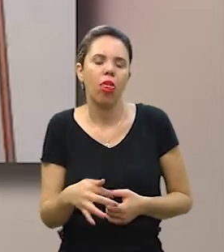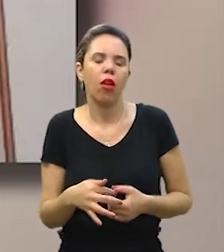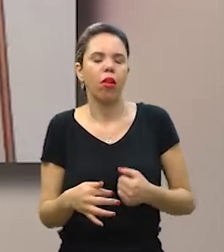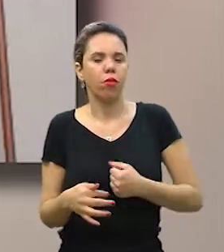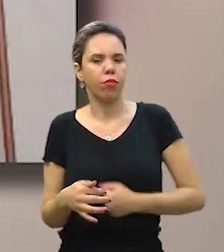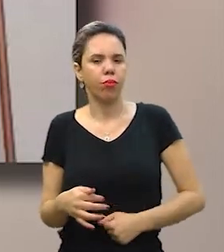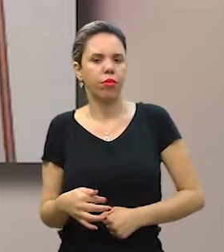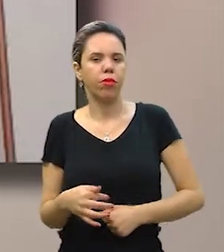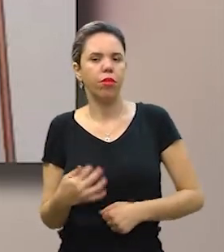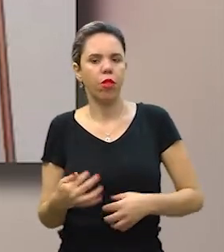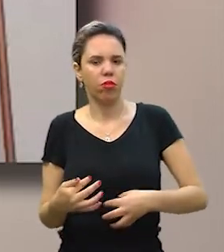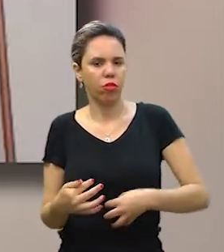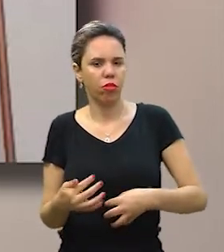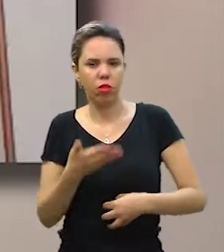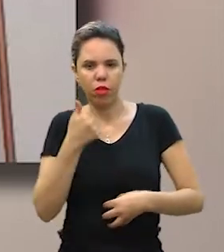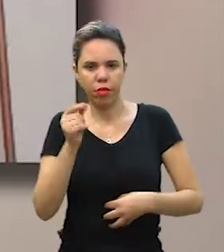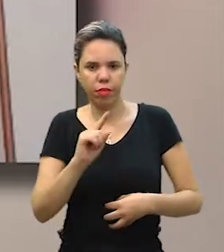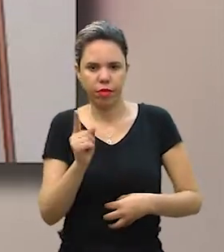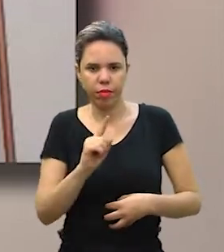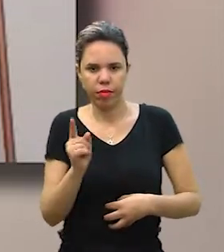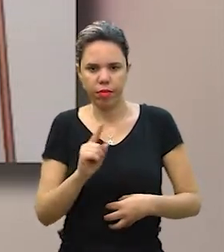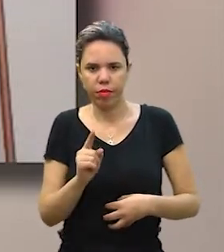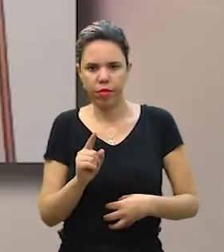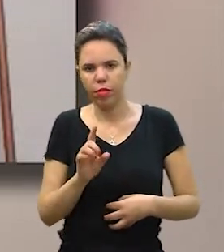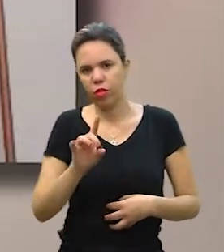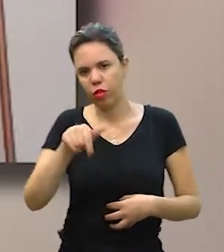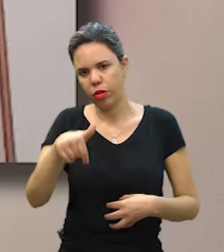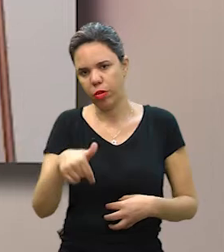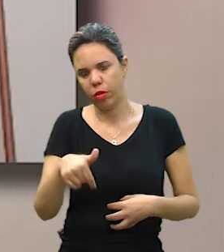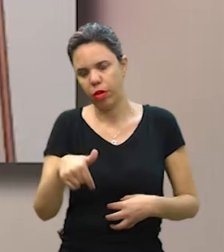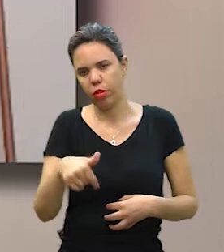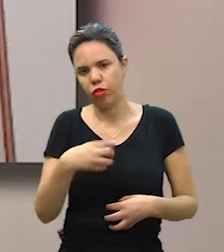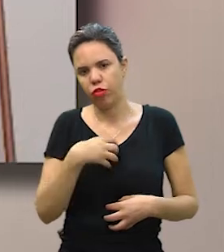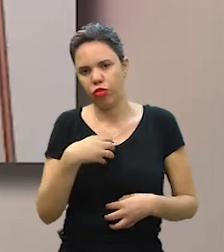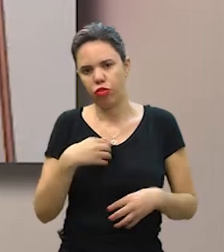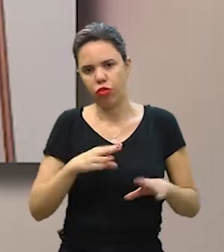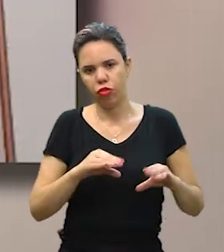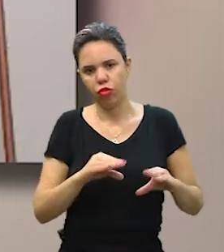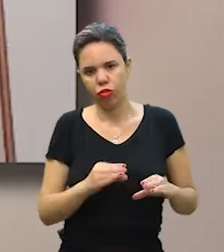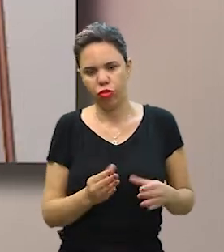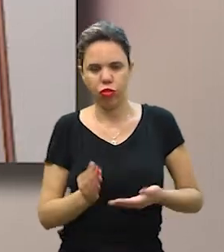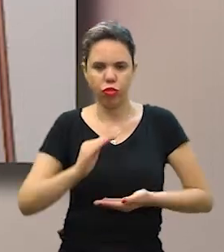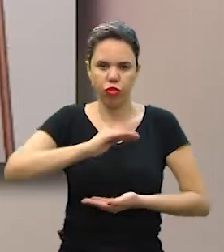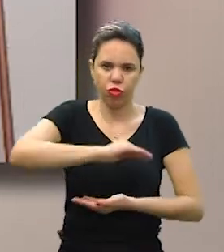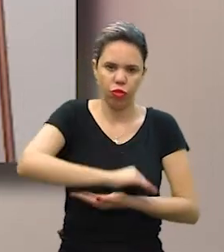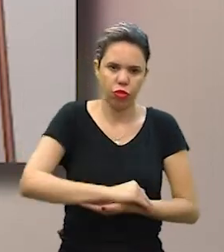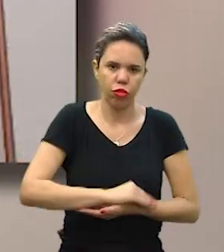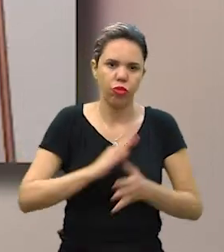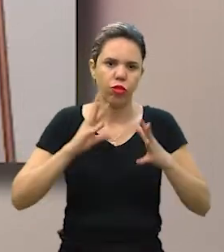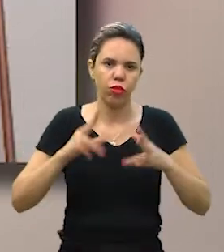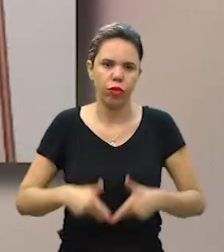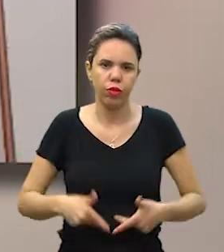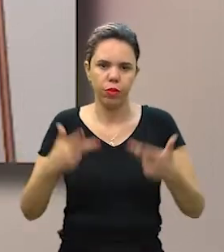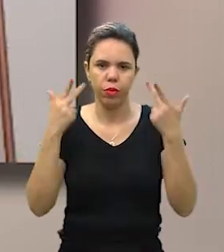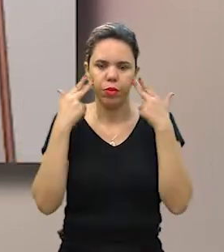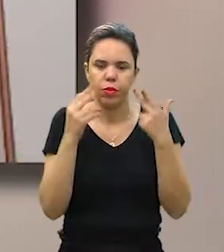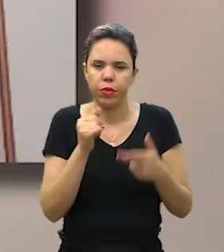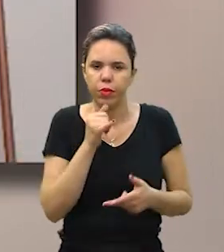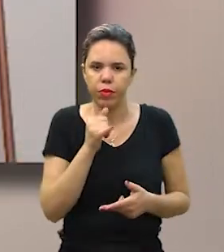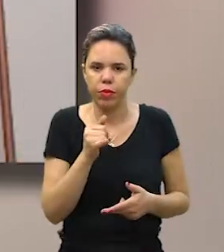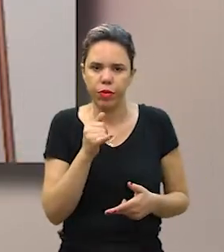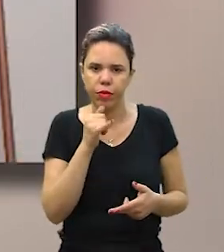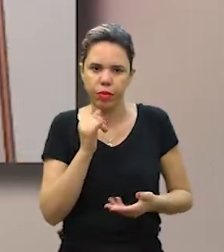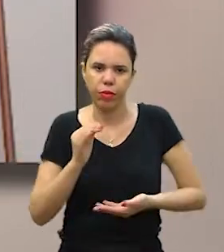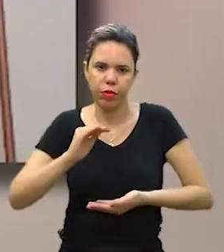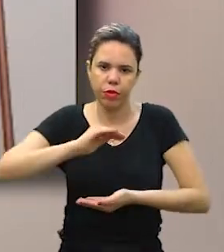melhora e é uma disquesia, e às vezes só com o posicionamento desse bebê, com uma higiene natural, quando a gente pede para